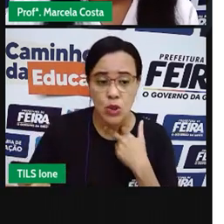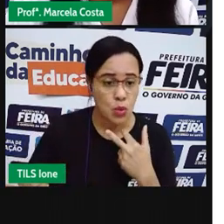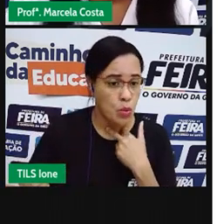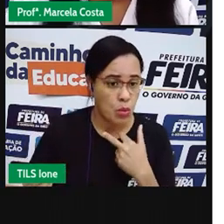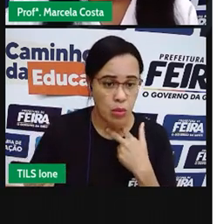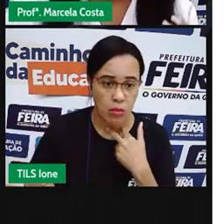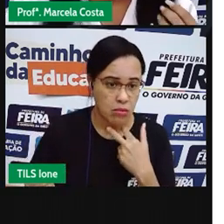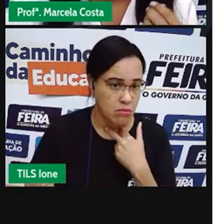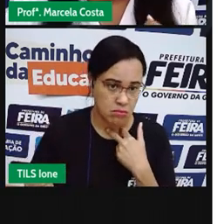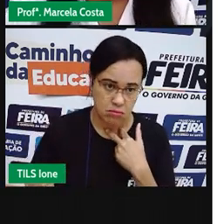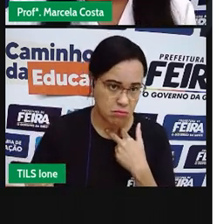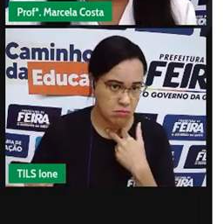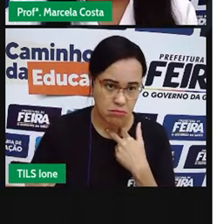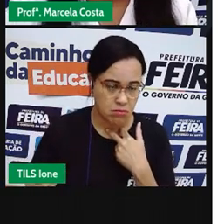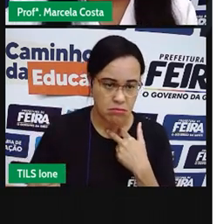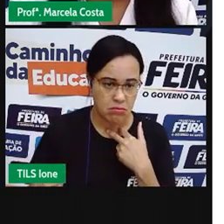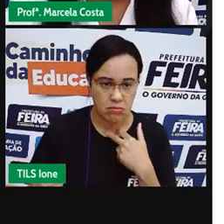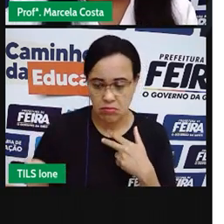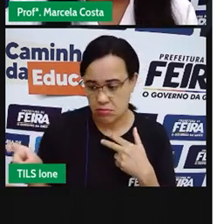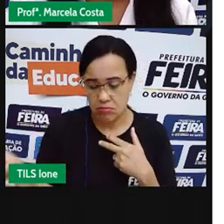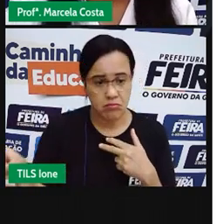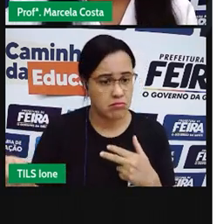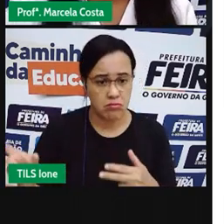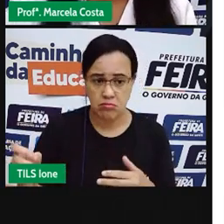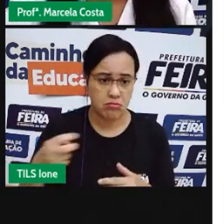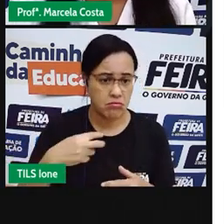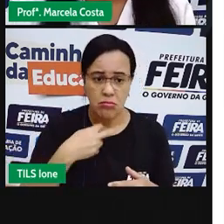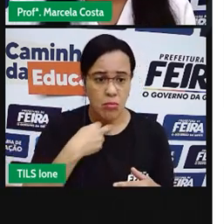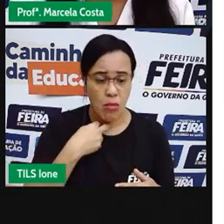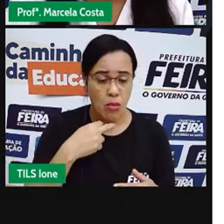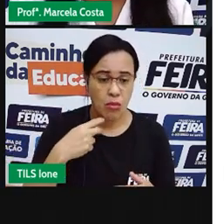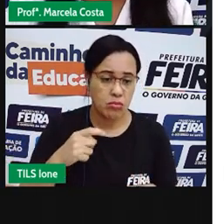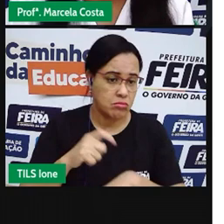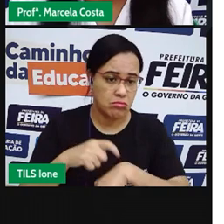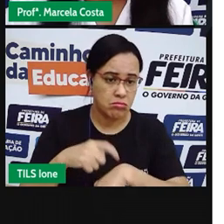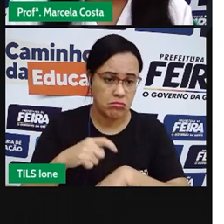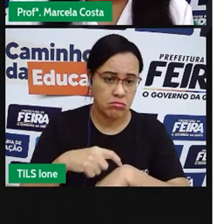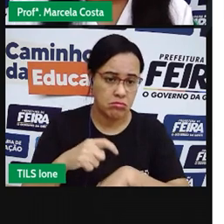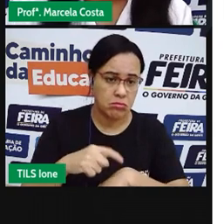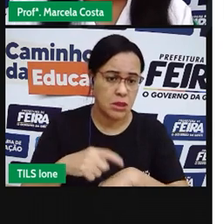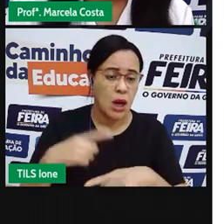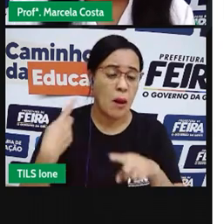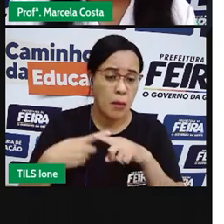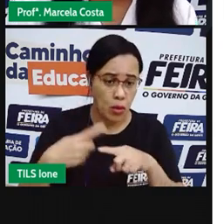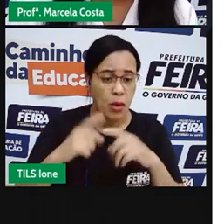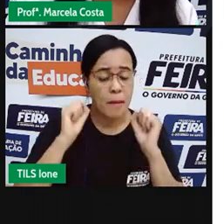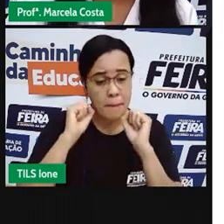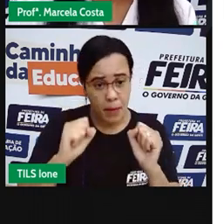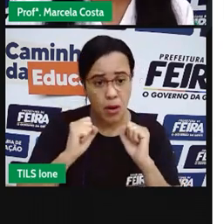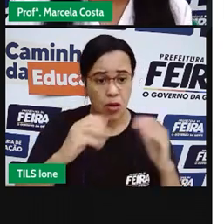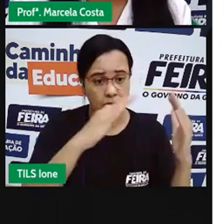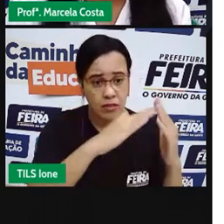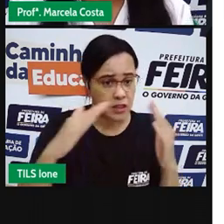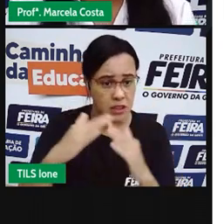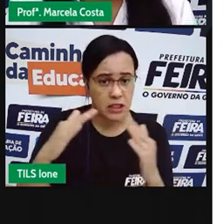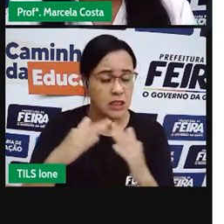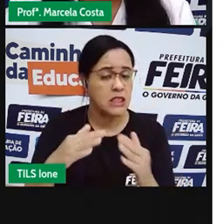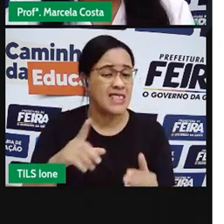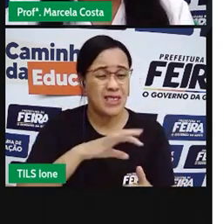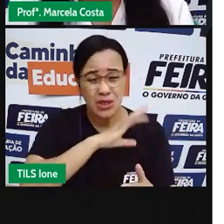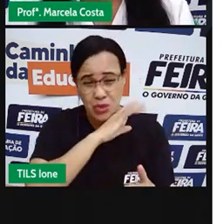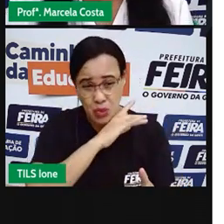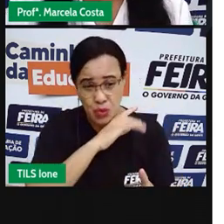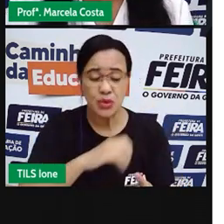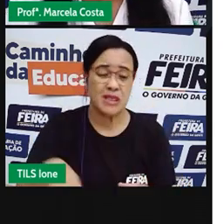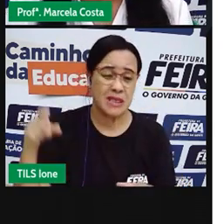aparelho ligado por muito tempo em casa, porque vai incomodar as pessoas que estão em casa, vai incomodar o